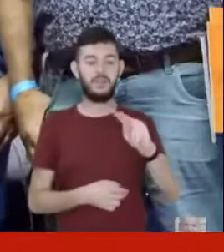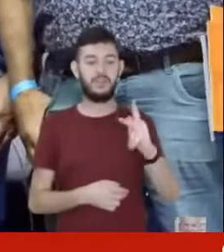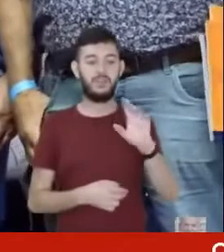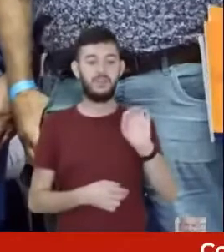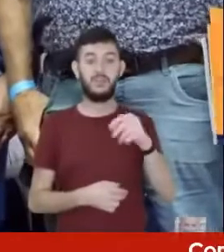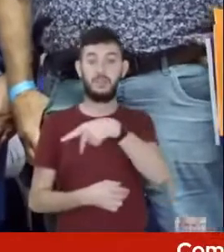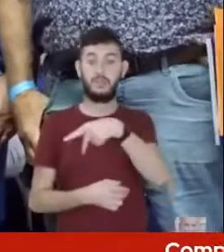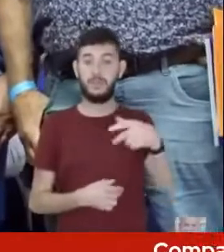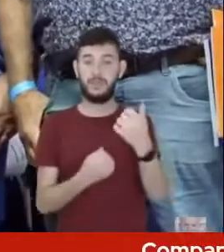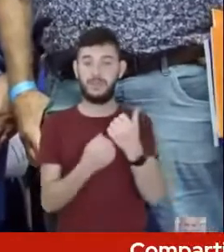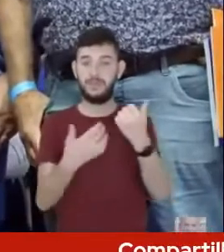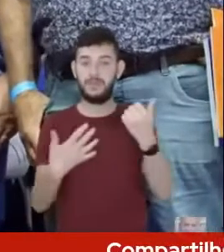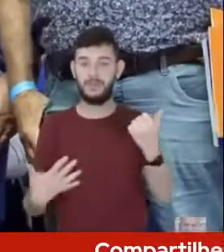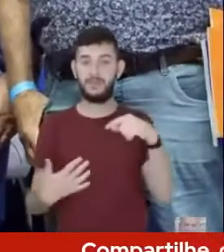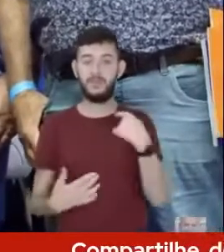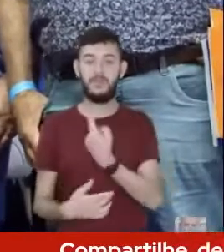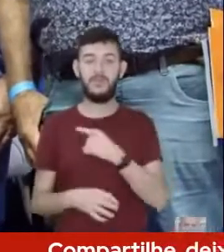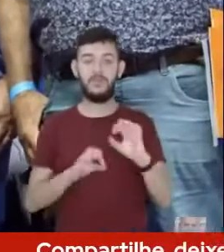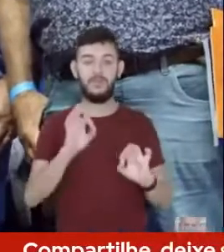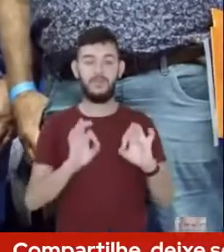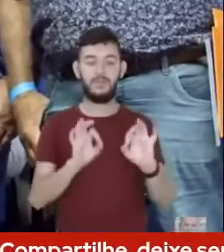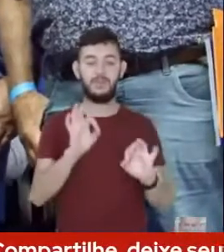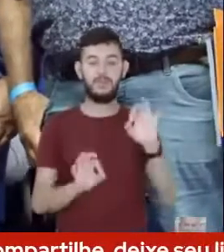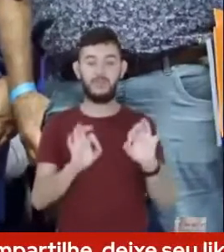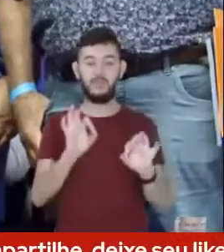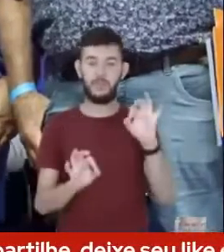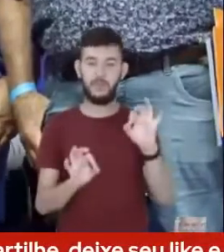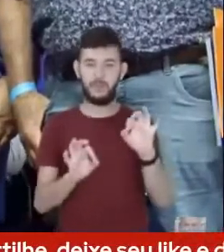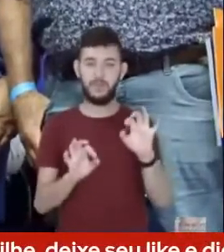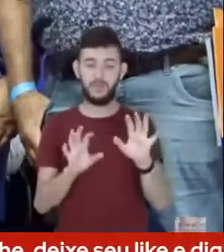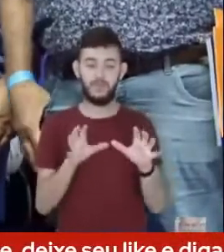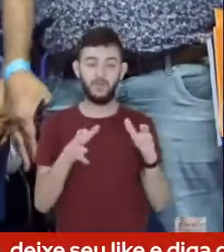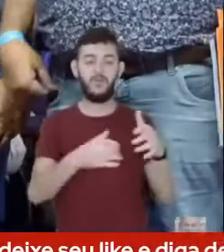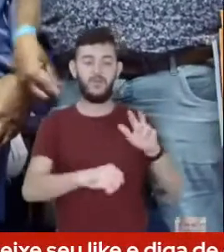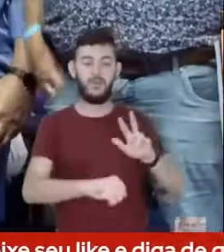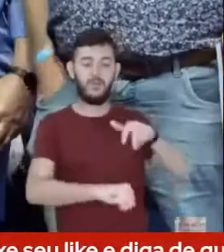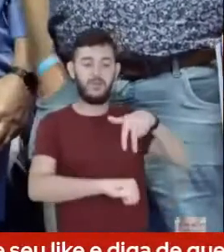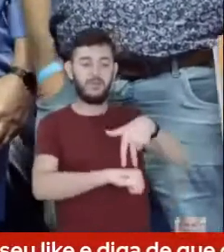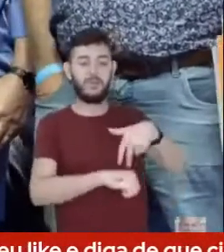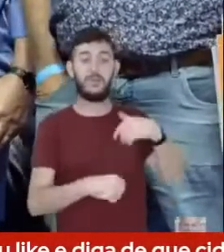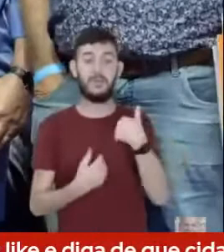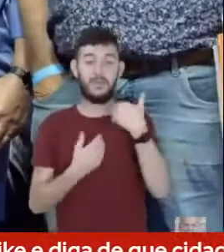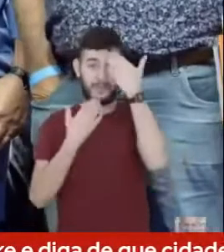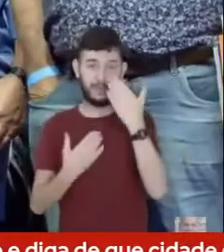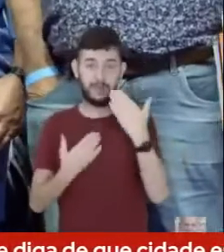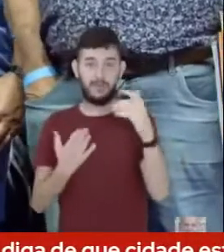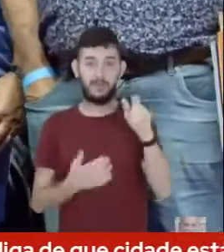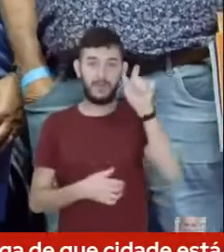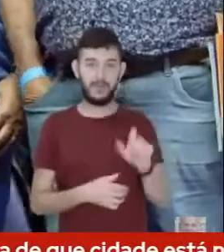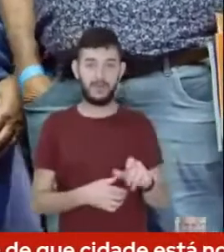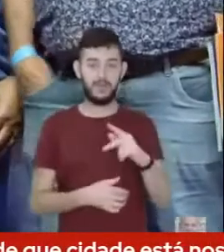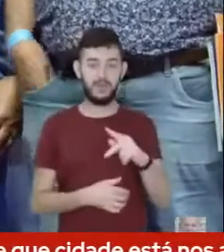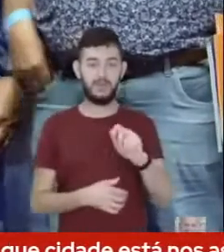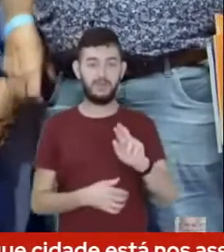uma cota de fala. Agradecer aqui o companheiro Paulinho, nosso deputado federal,